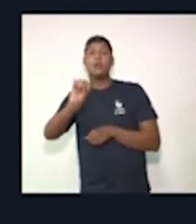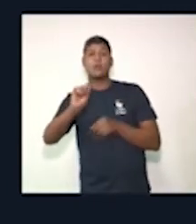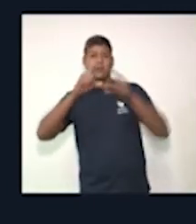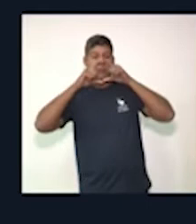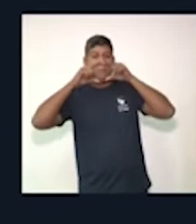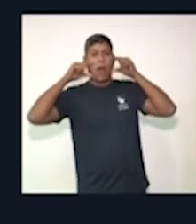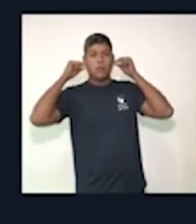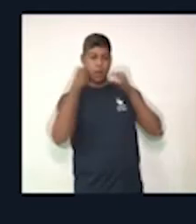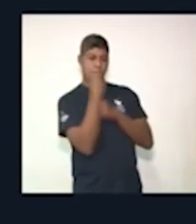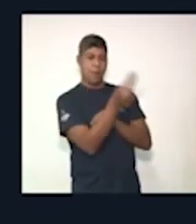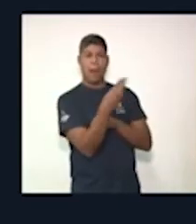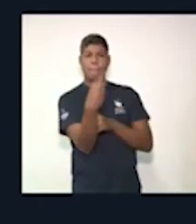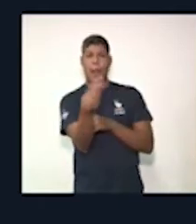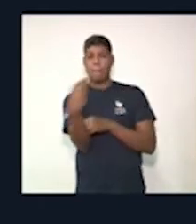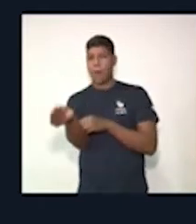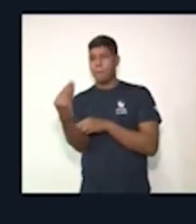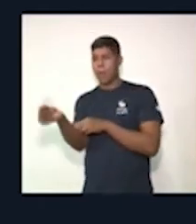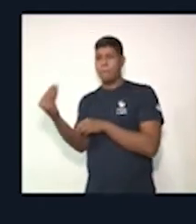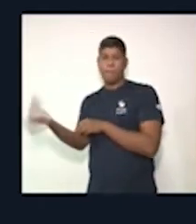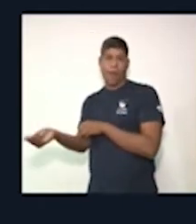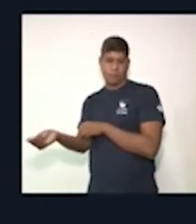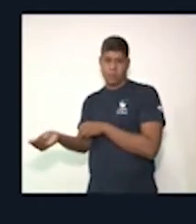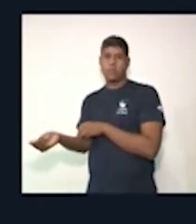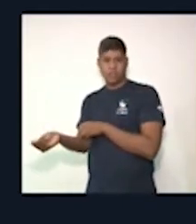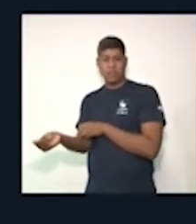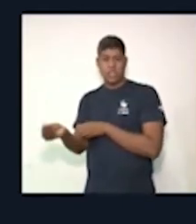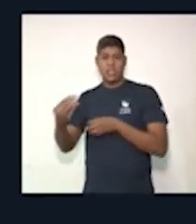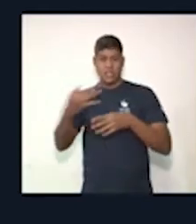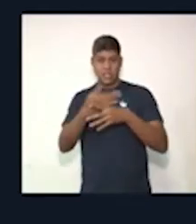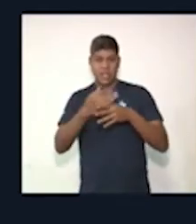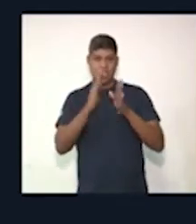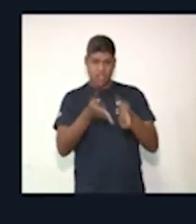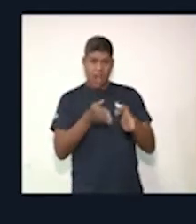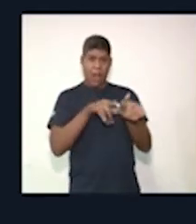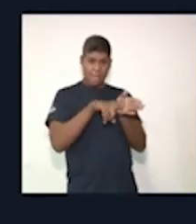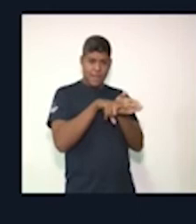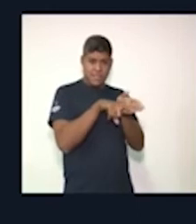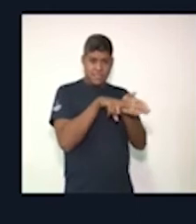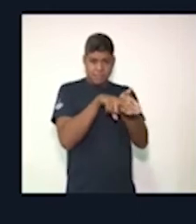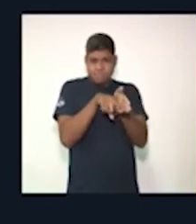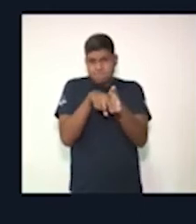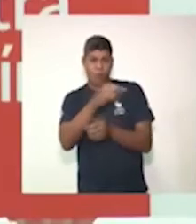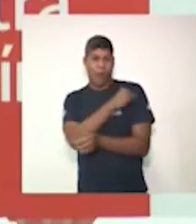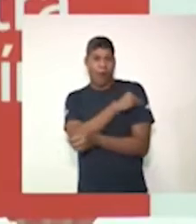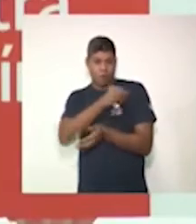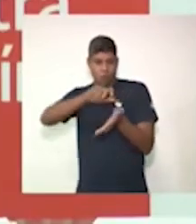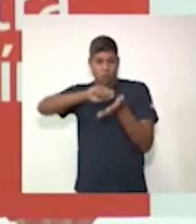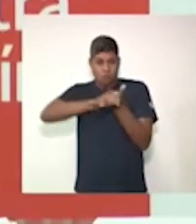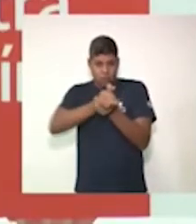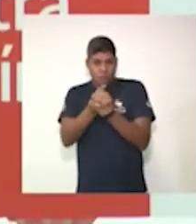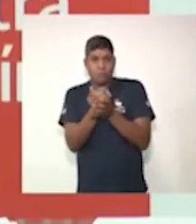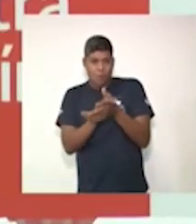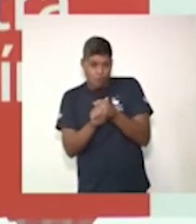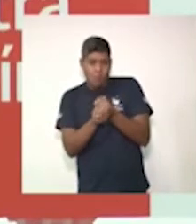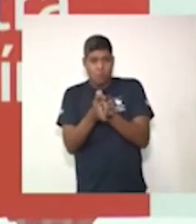na cidade de São Paulo. A cidade já fez 3 pesquisas com a população. Infelizmente,